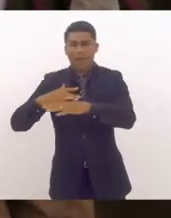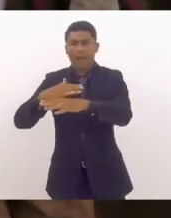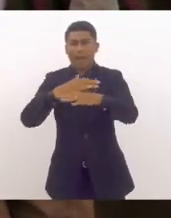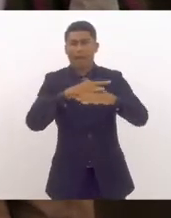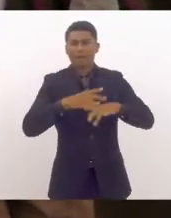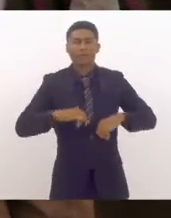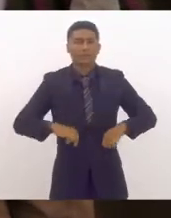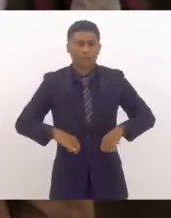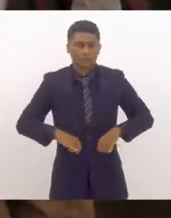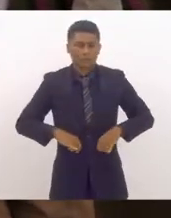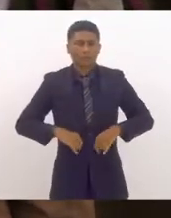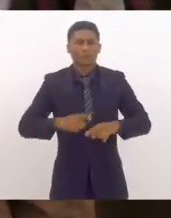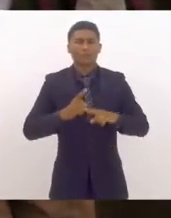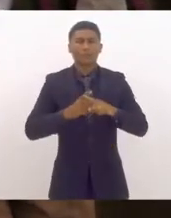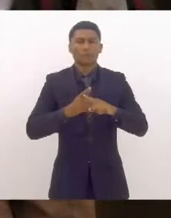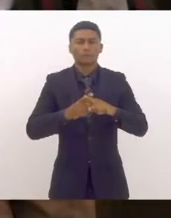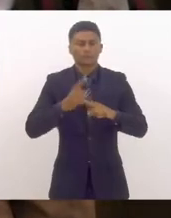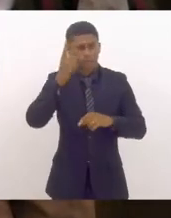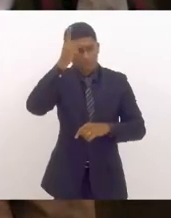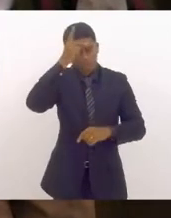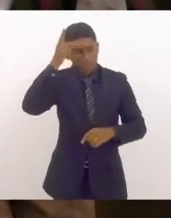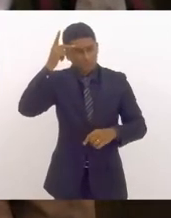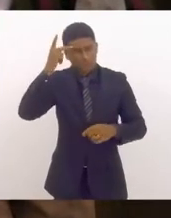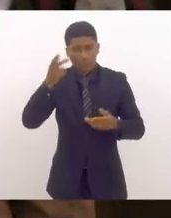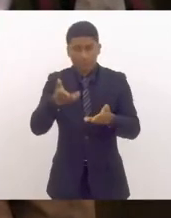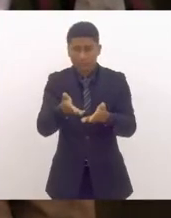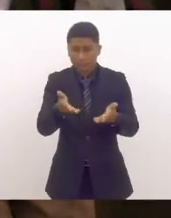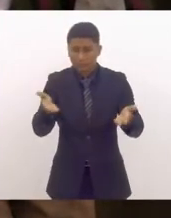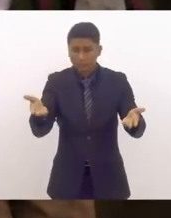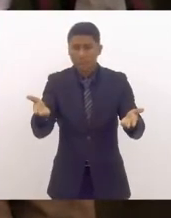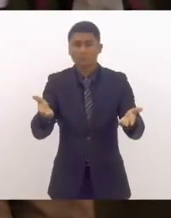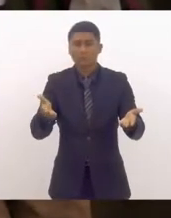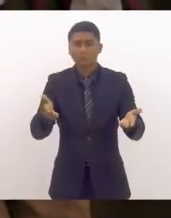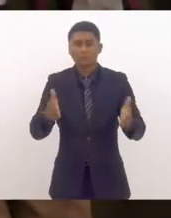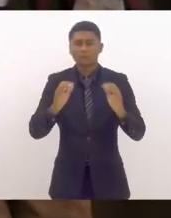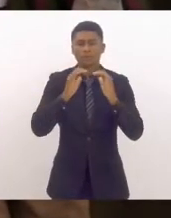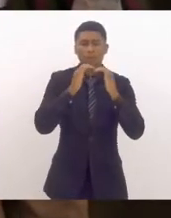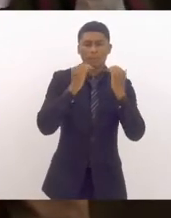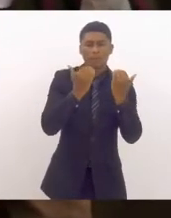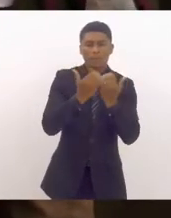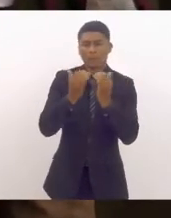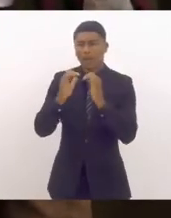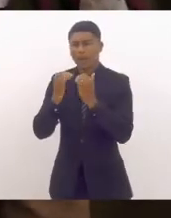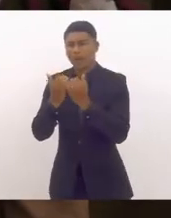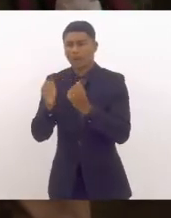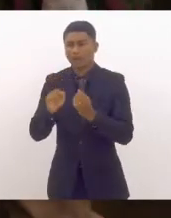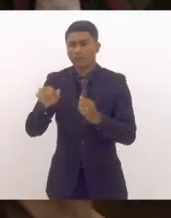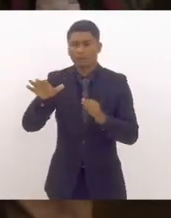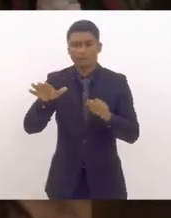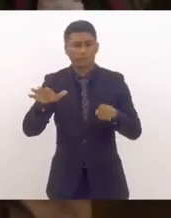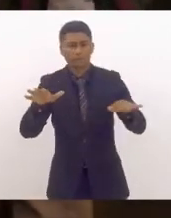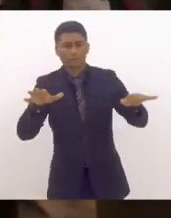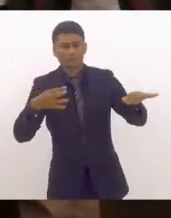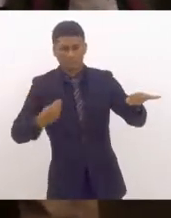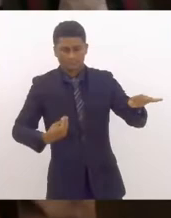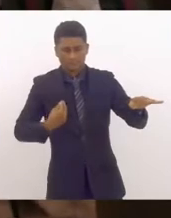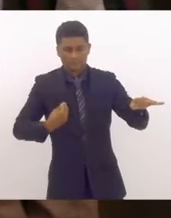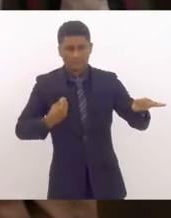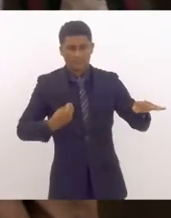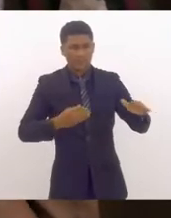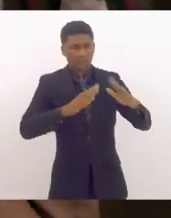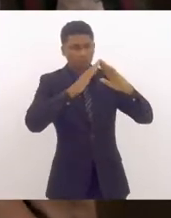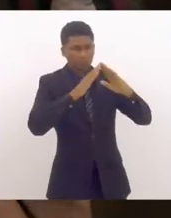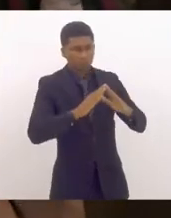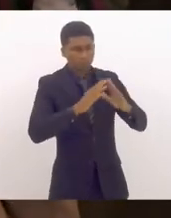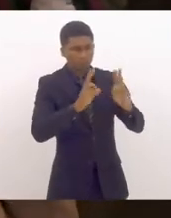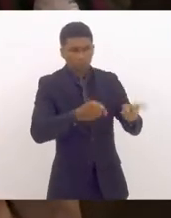de atenção para aquelas pessoas que querem viver dentro das suas comunidades, que não querem se afastar do